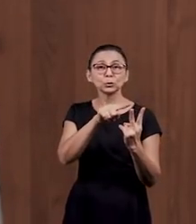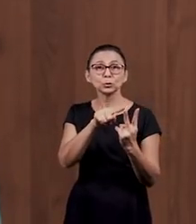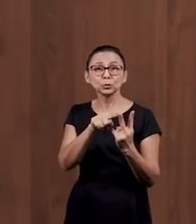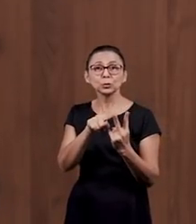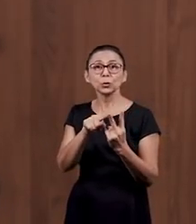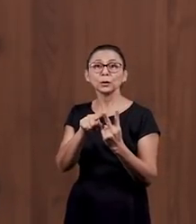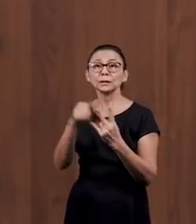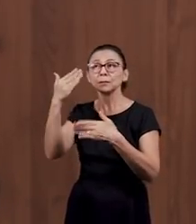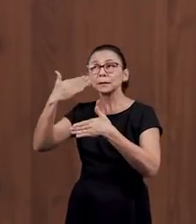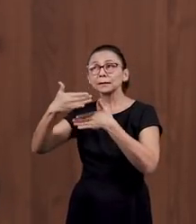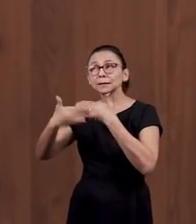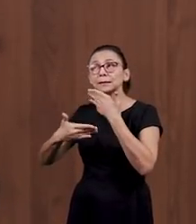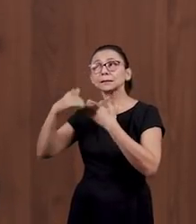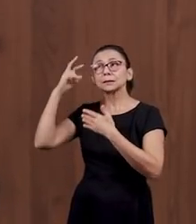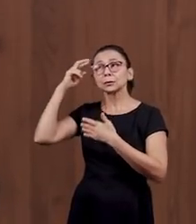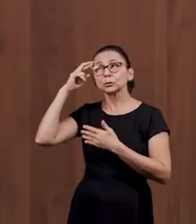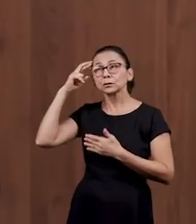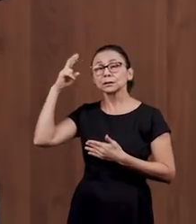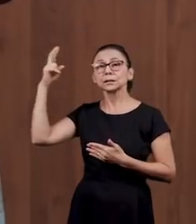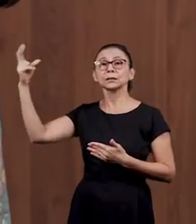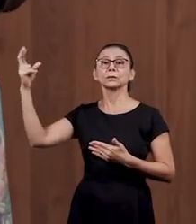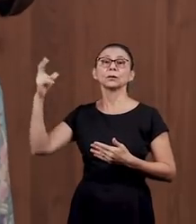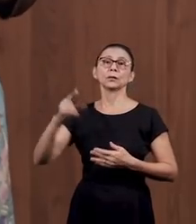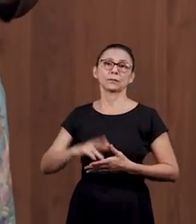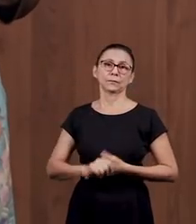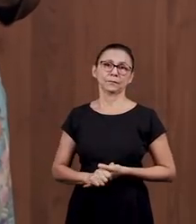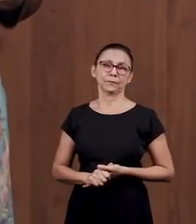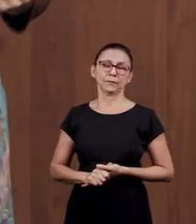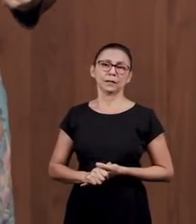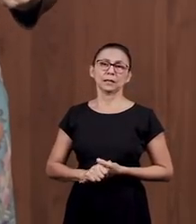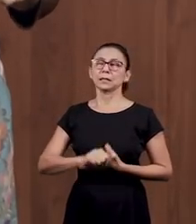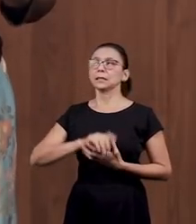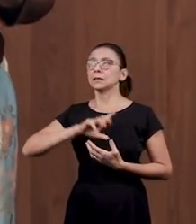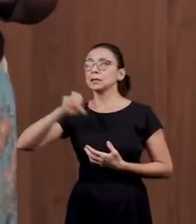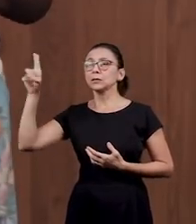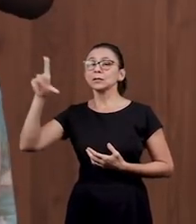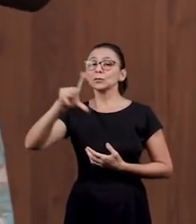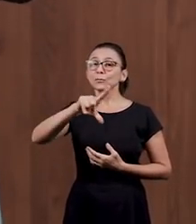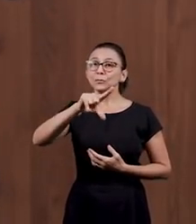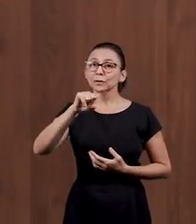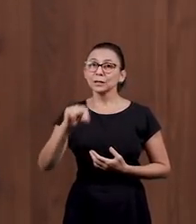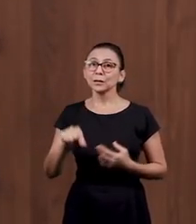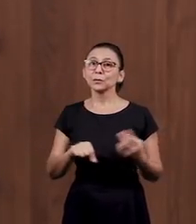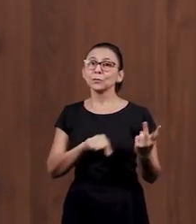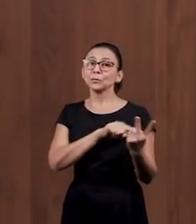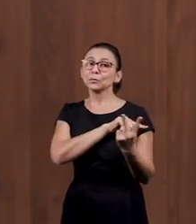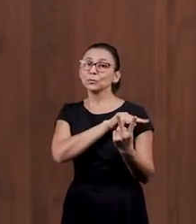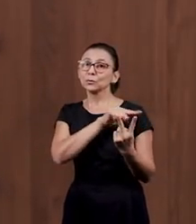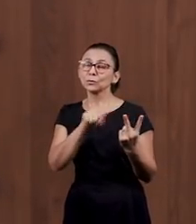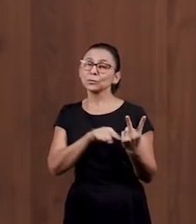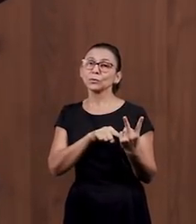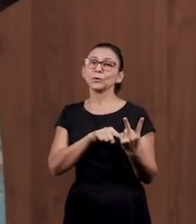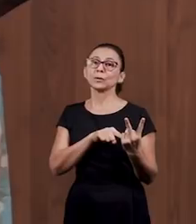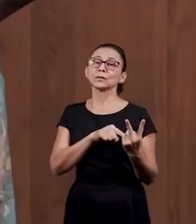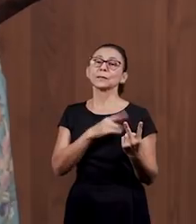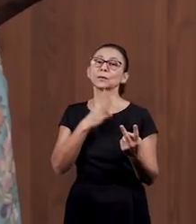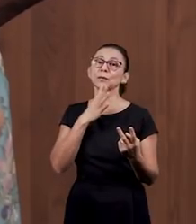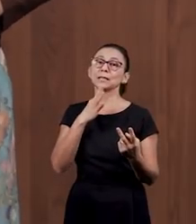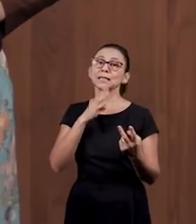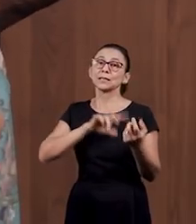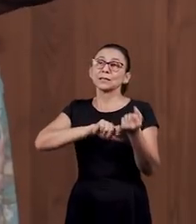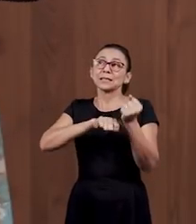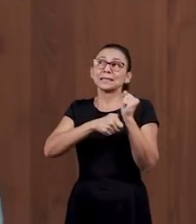para conhecerem e viverem os mistérios do Senhor. Mas eles não valorizavam. Eles faziam as coisas de